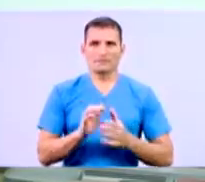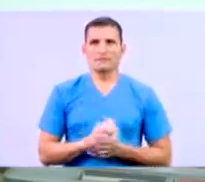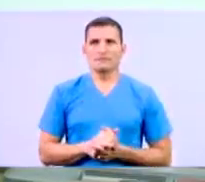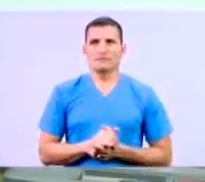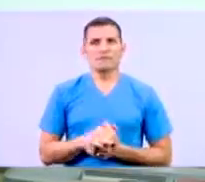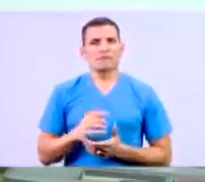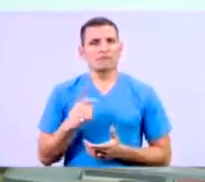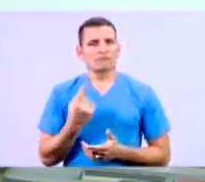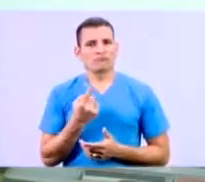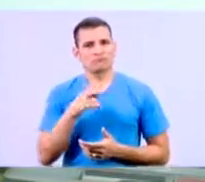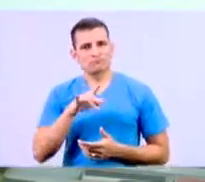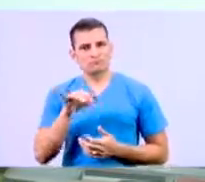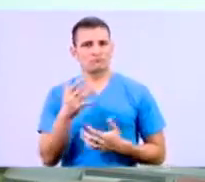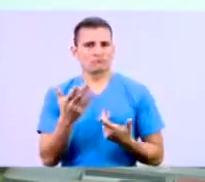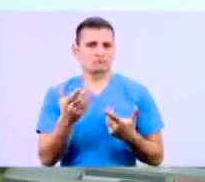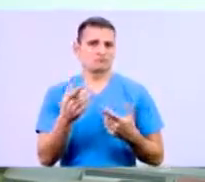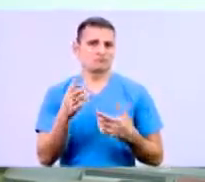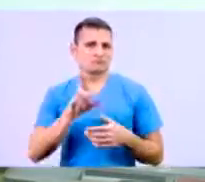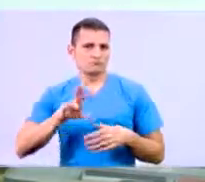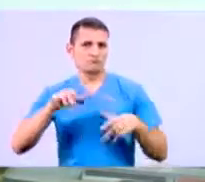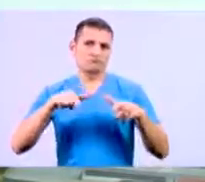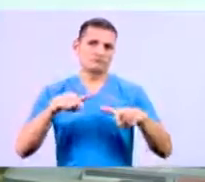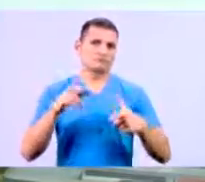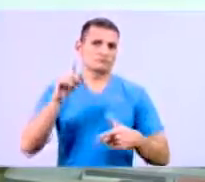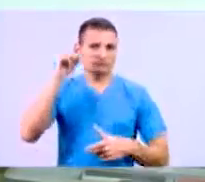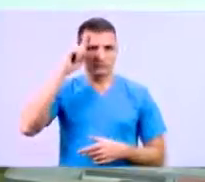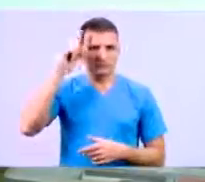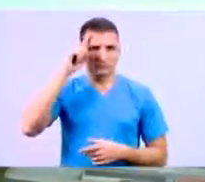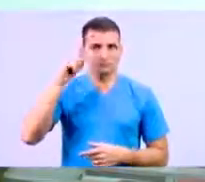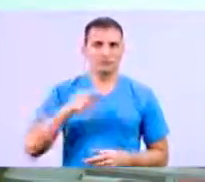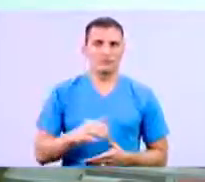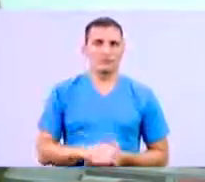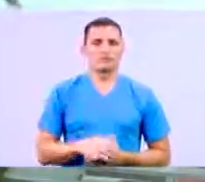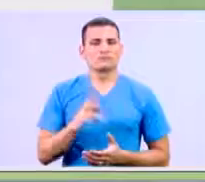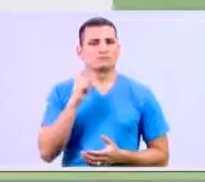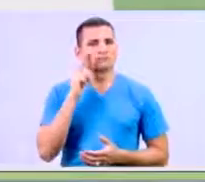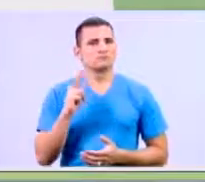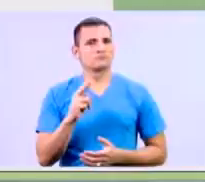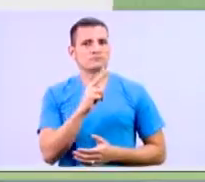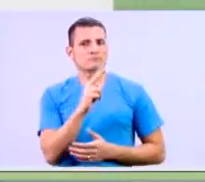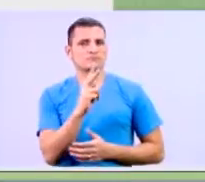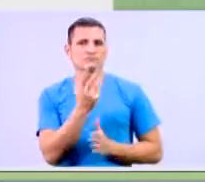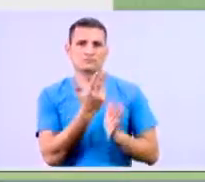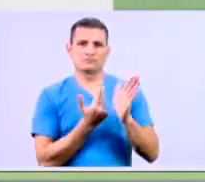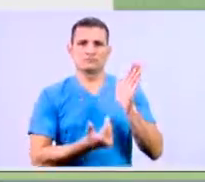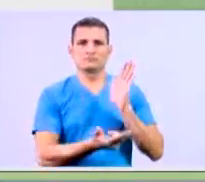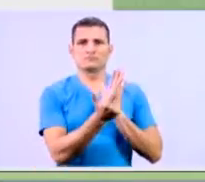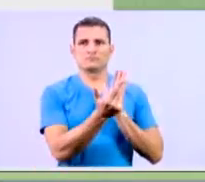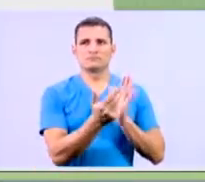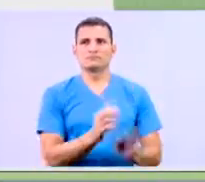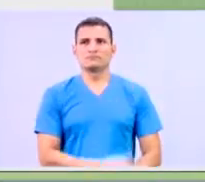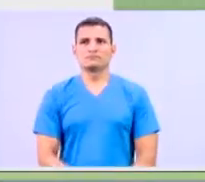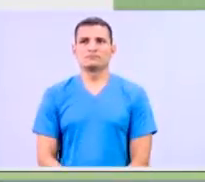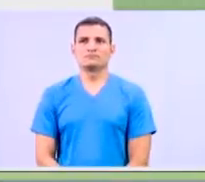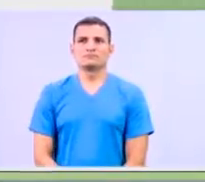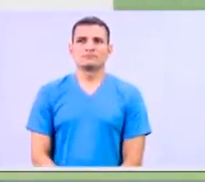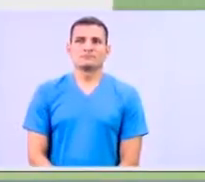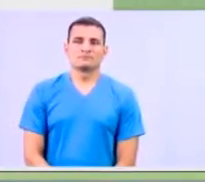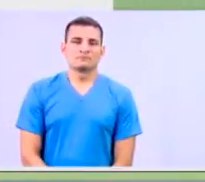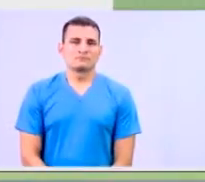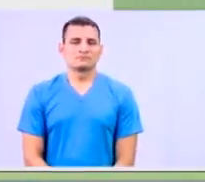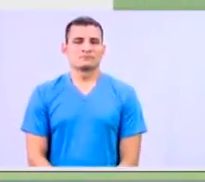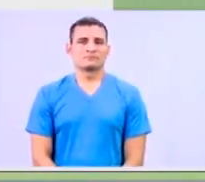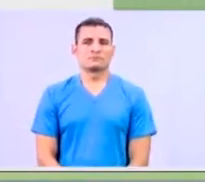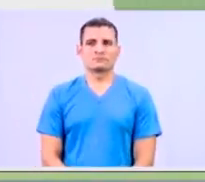lidar aí no dia a dia, certo? Certo, mas vamos ver aqui na imagem. Vocês podem ver aqui numa imagem algo